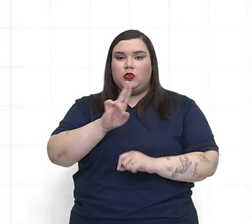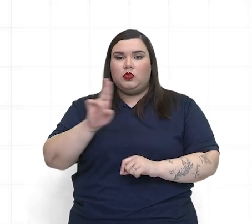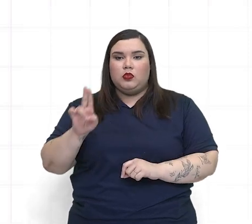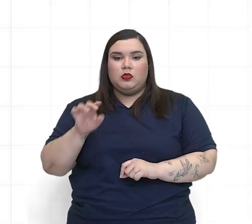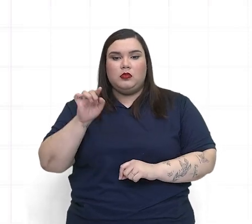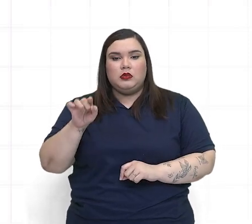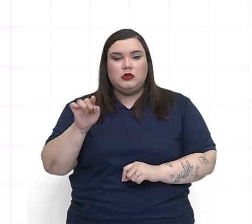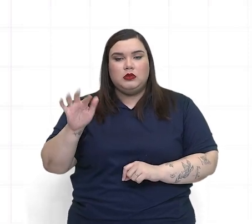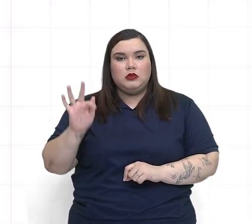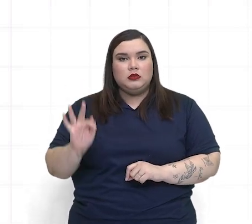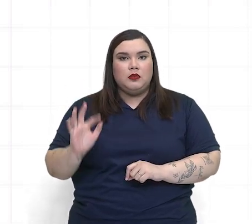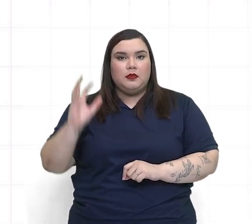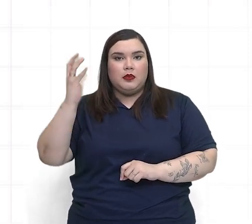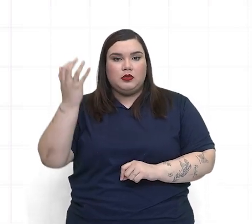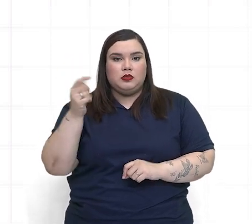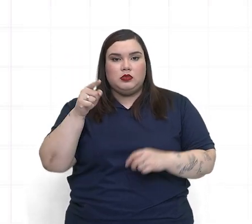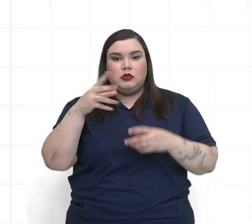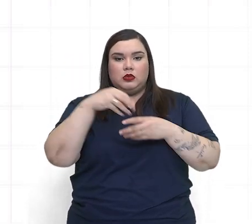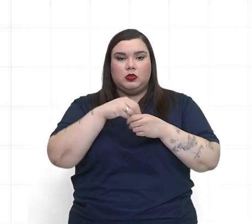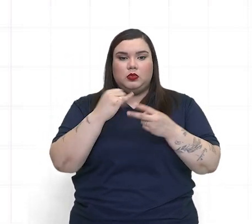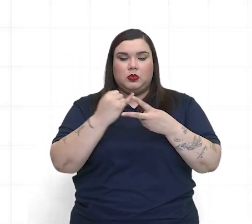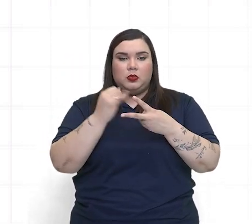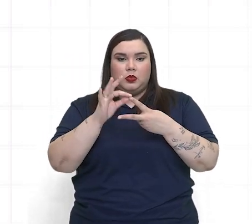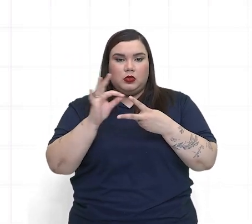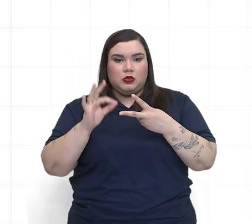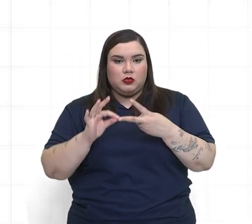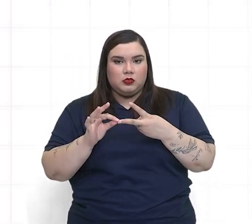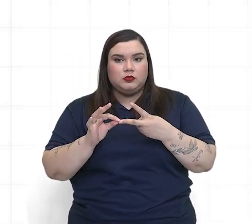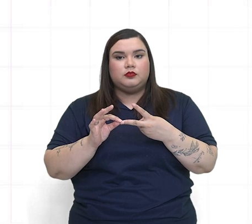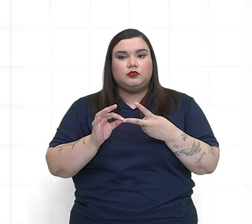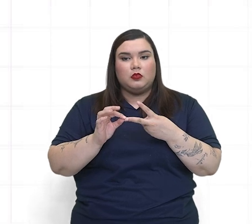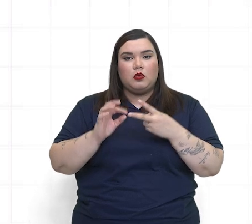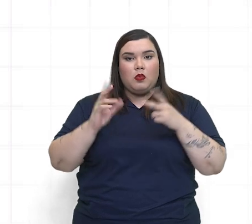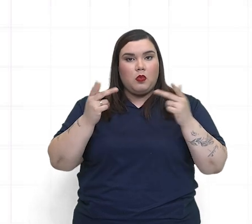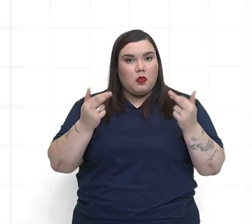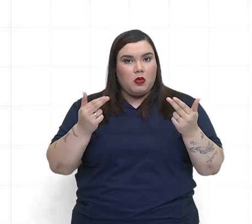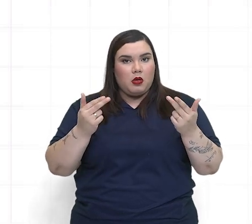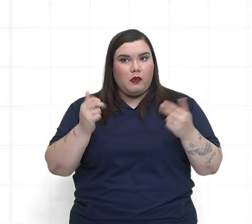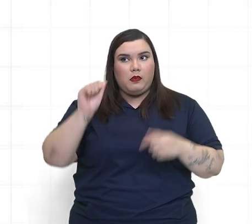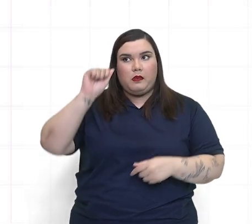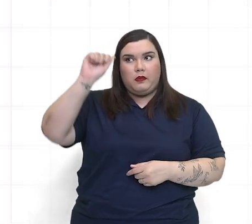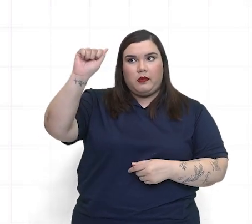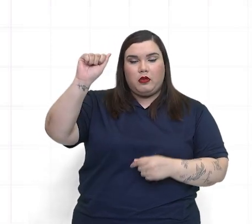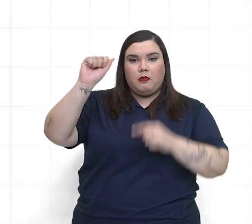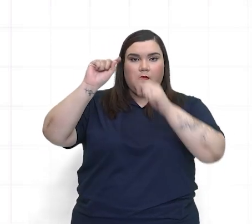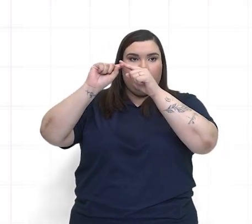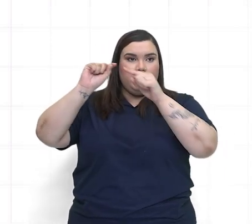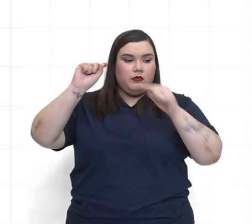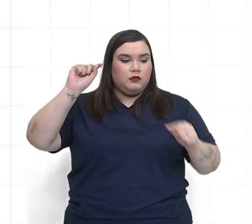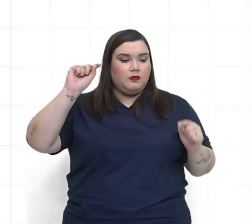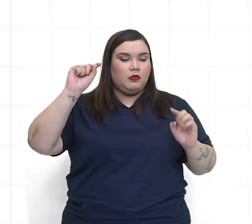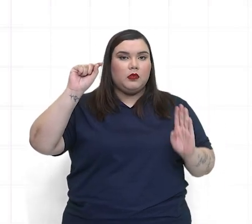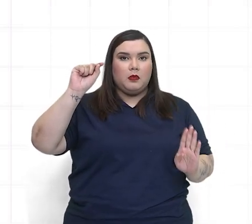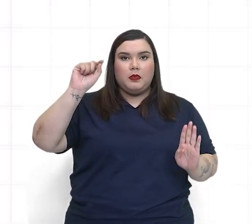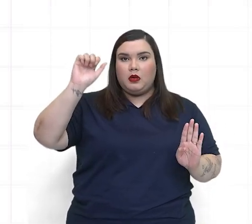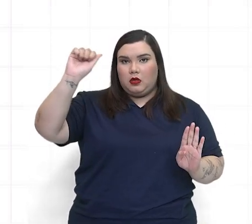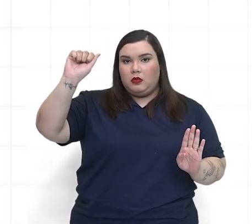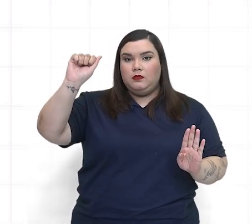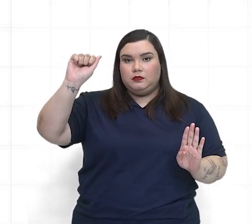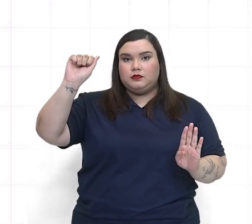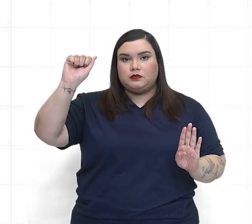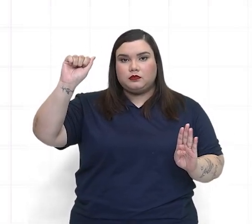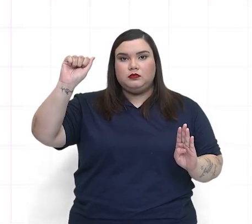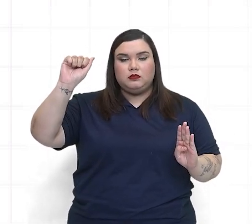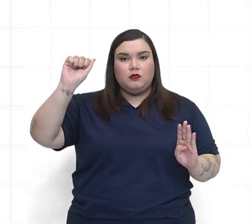desse fenômeno quando ocorre no polígono não convexo. O mesmo segmento AB, ó, aqui, ó, segmento AB, tá aqui